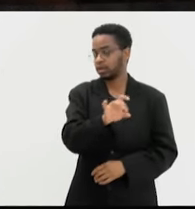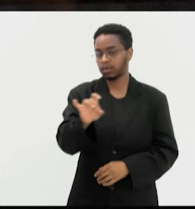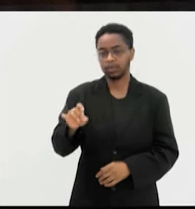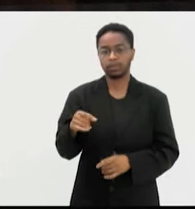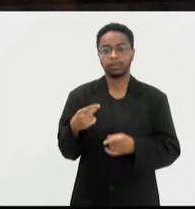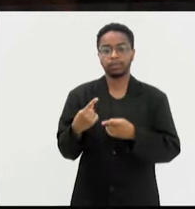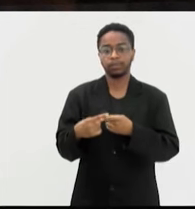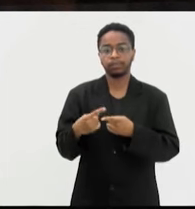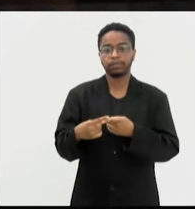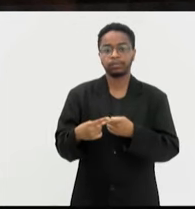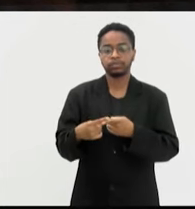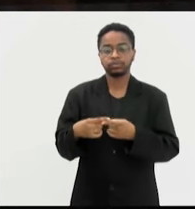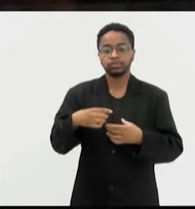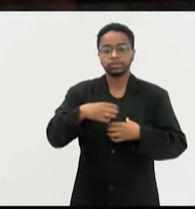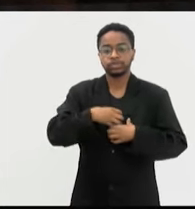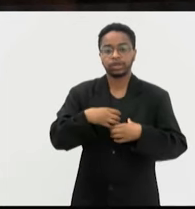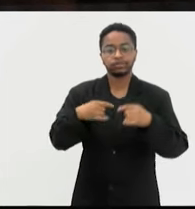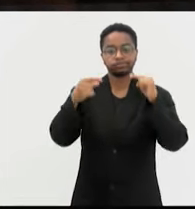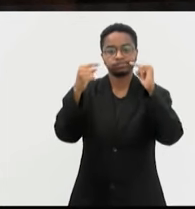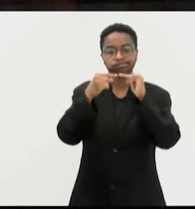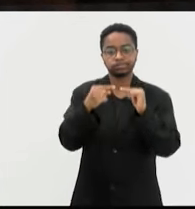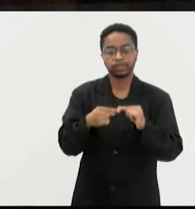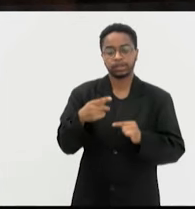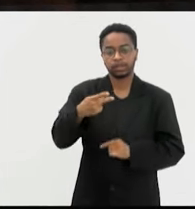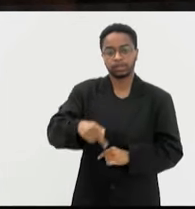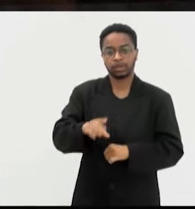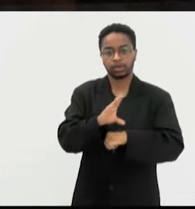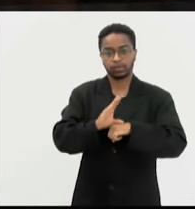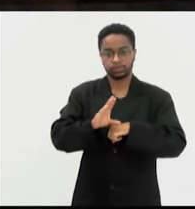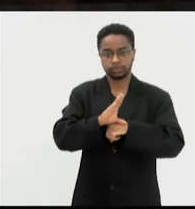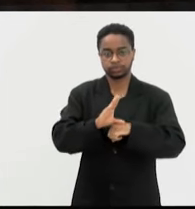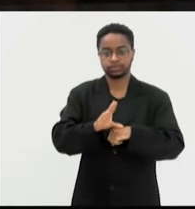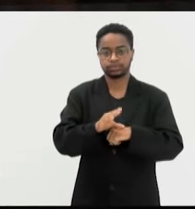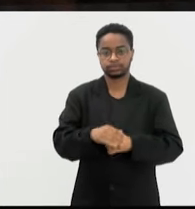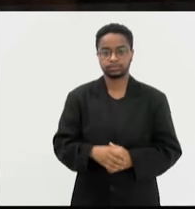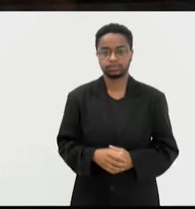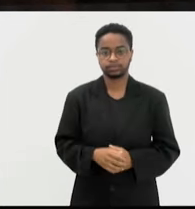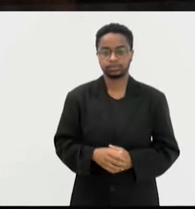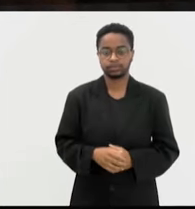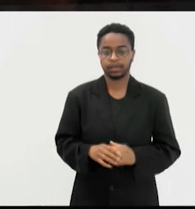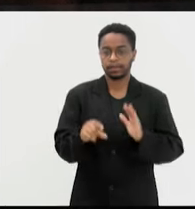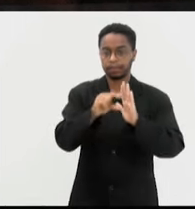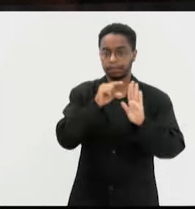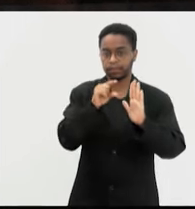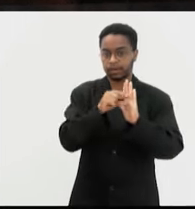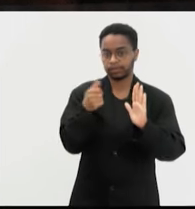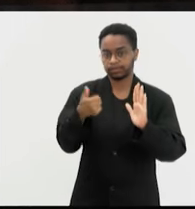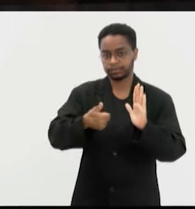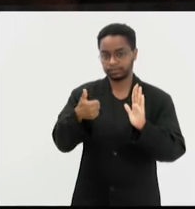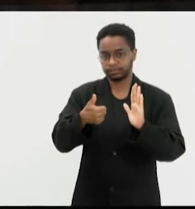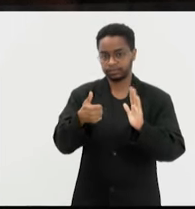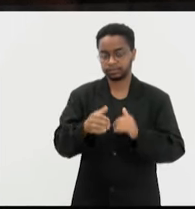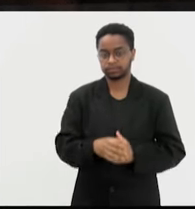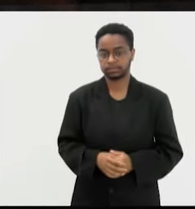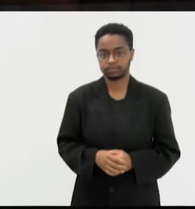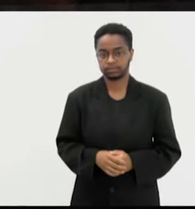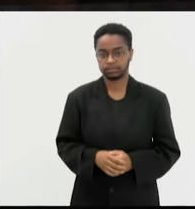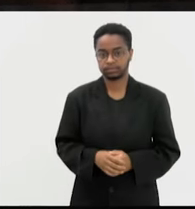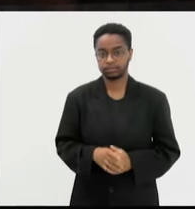forma e nos casos previsto nesta constituição parágrafo primeiro são de